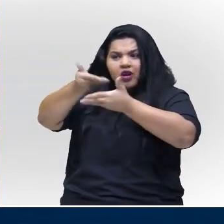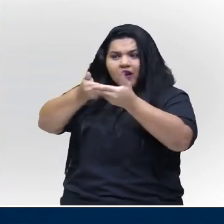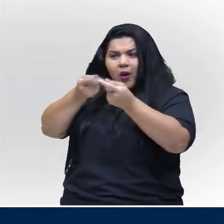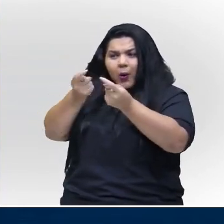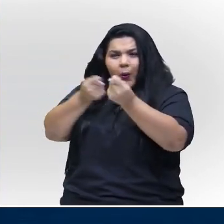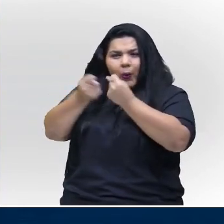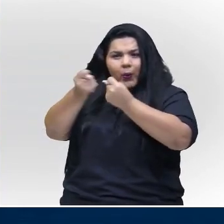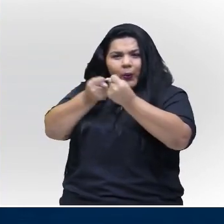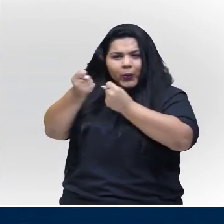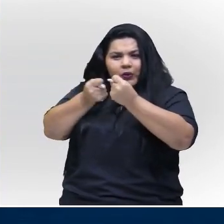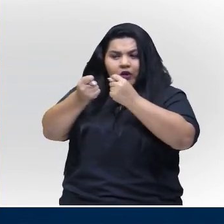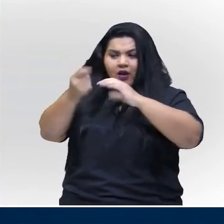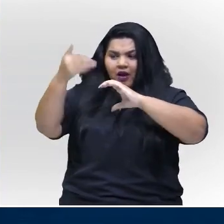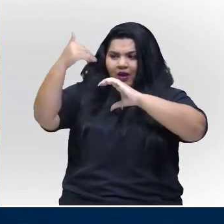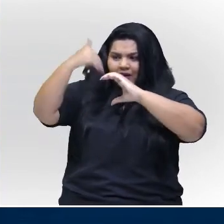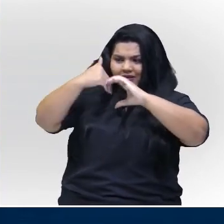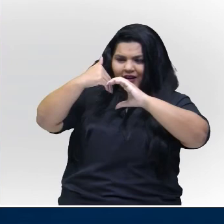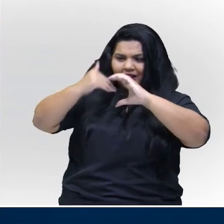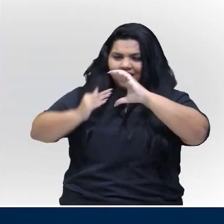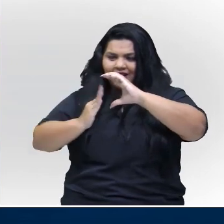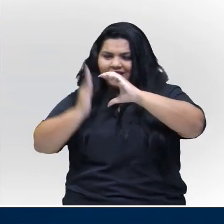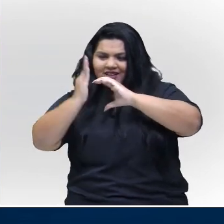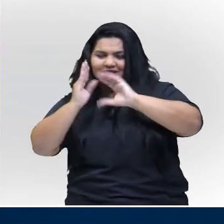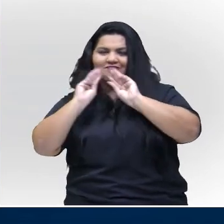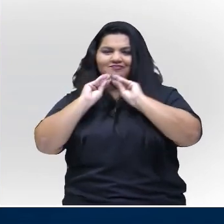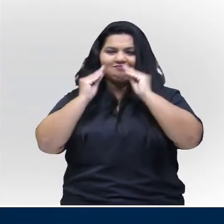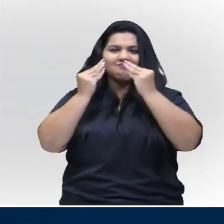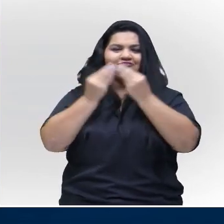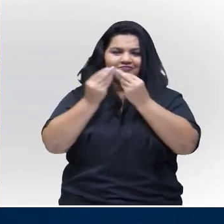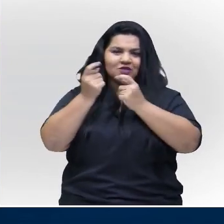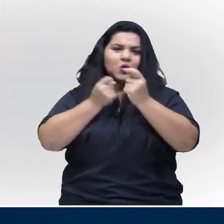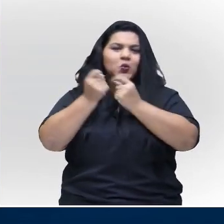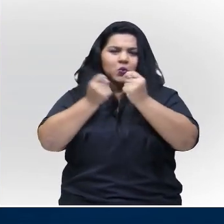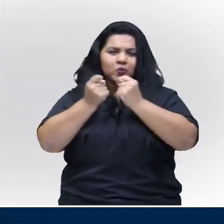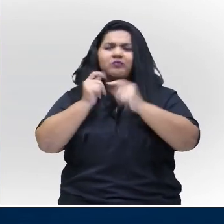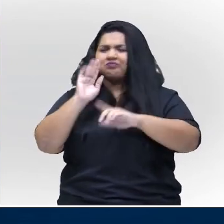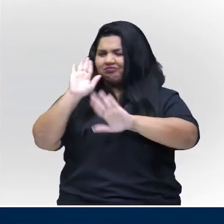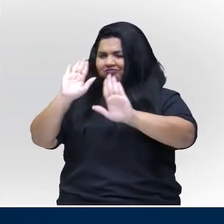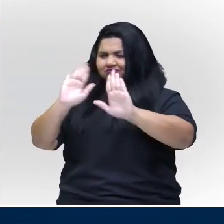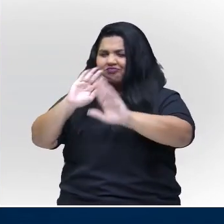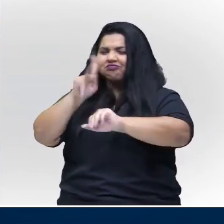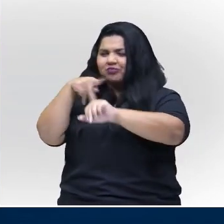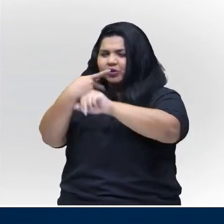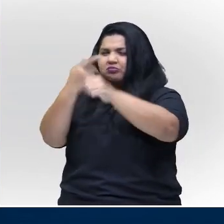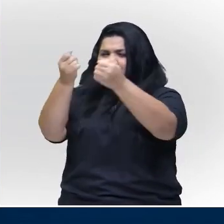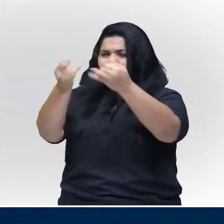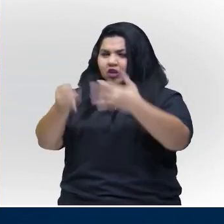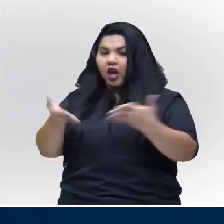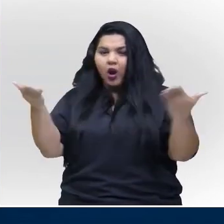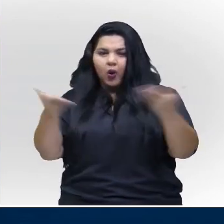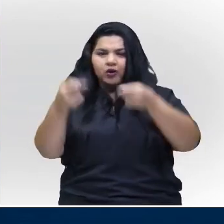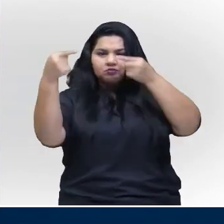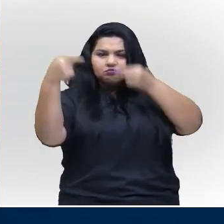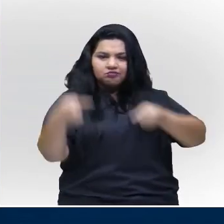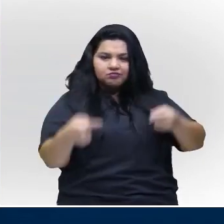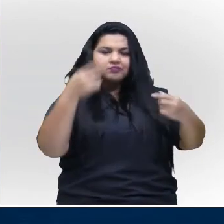controlar a entrada e a saída de substâncias na célula. A gente vai já falar mais sobre isso, mas vamos agora para o nosso desafio do